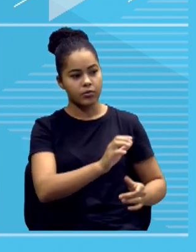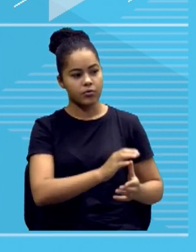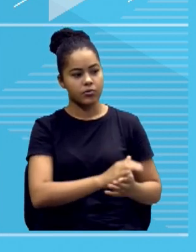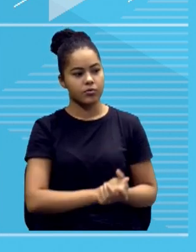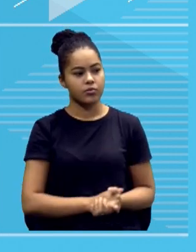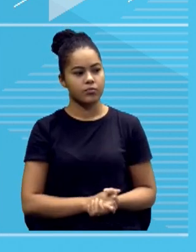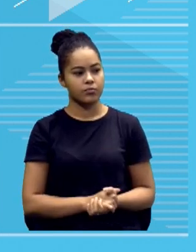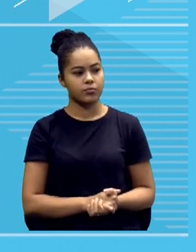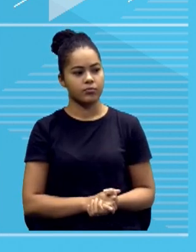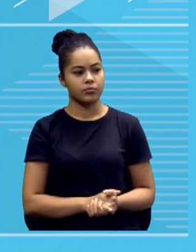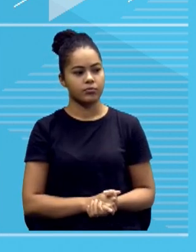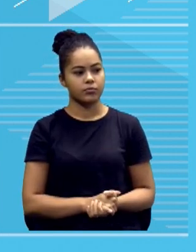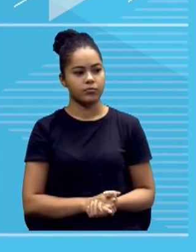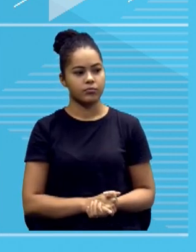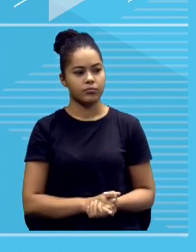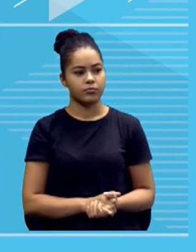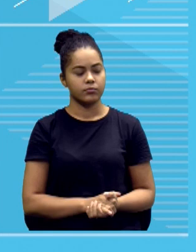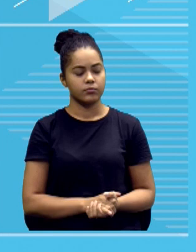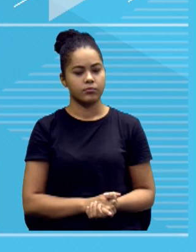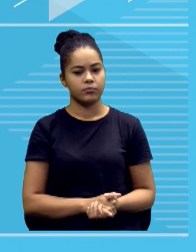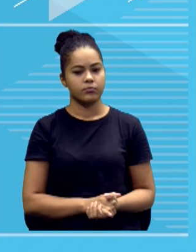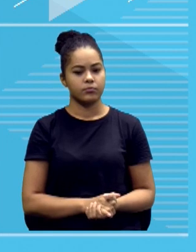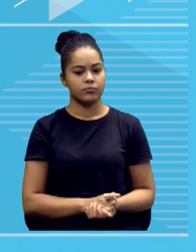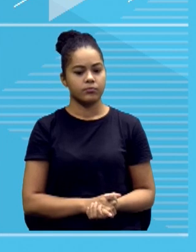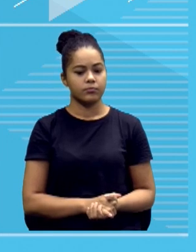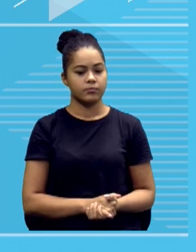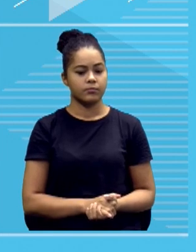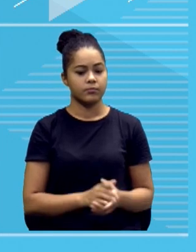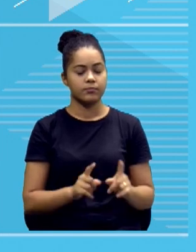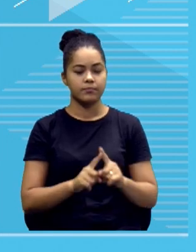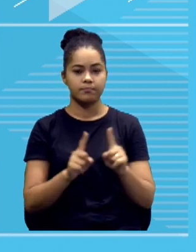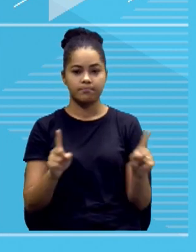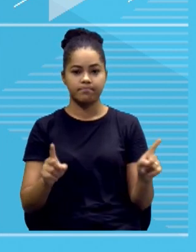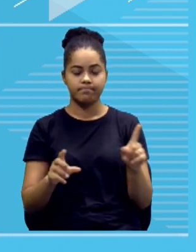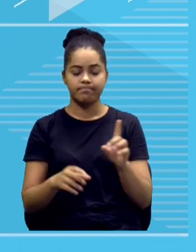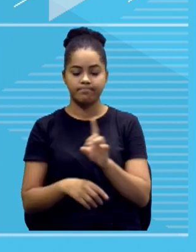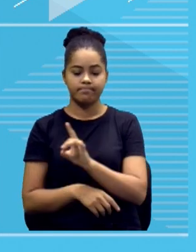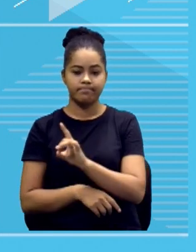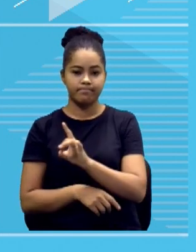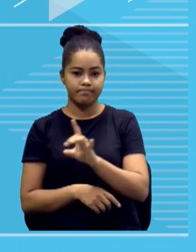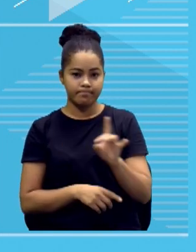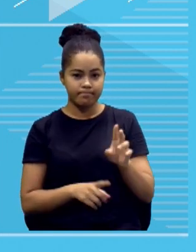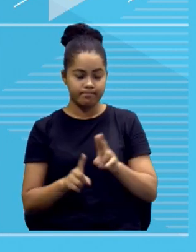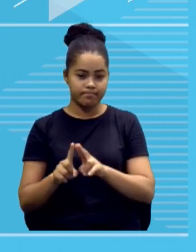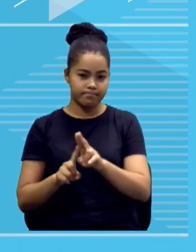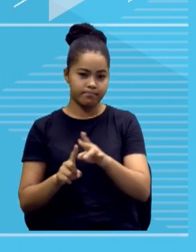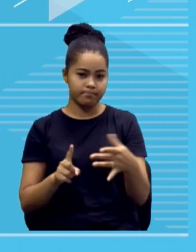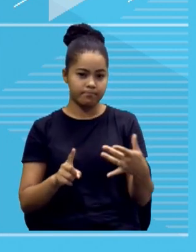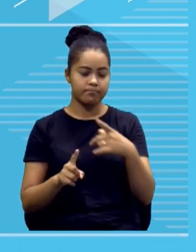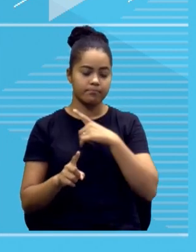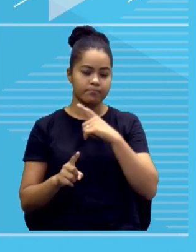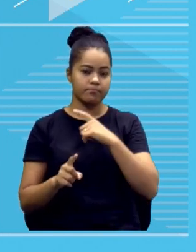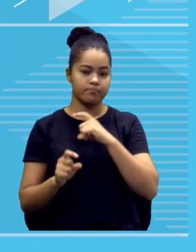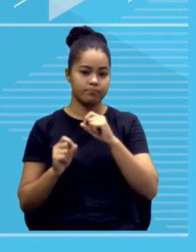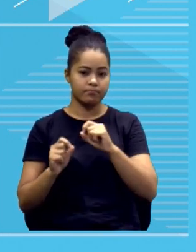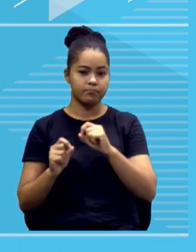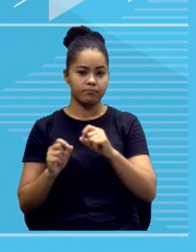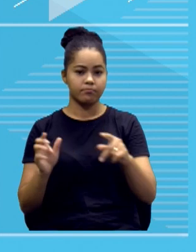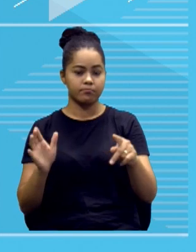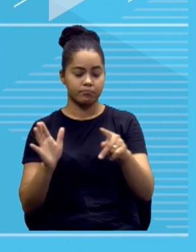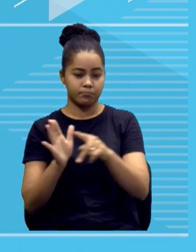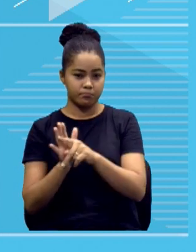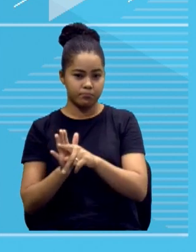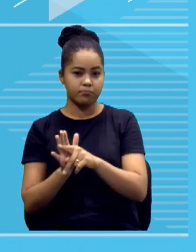ali os valores que a gente já tem. Porém, cada um tem sua unidade. Força eletromotriz e tensão